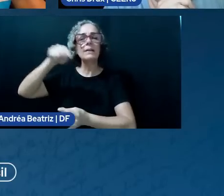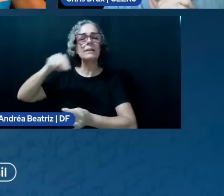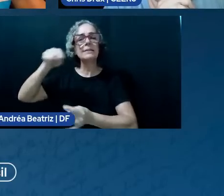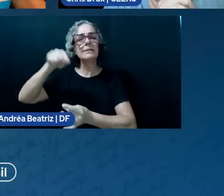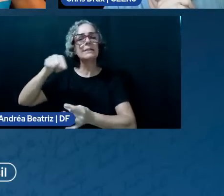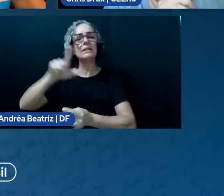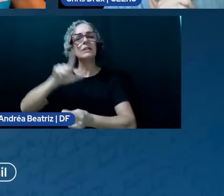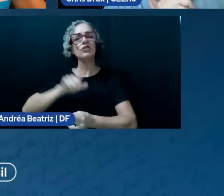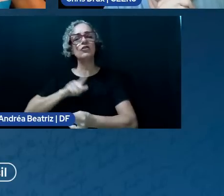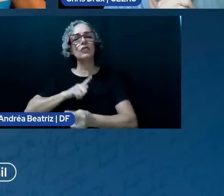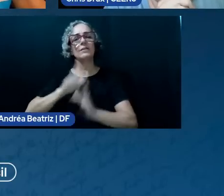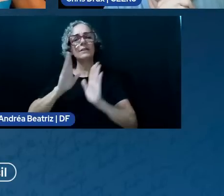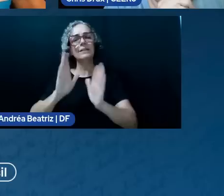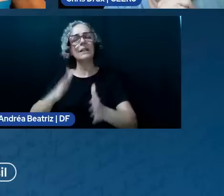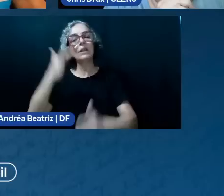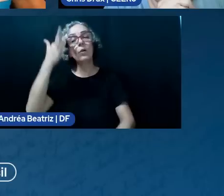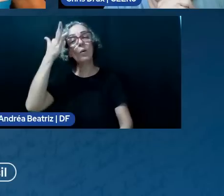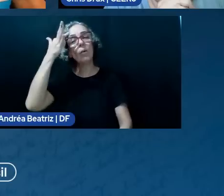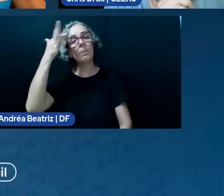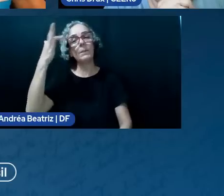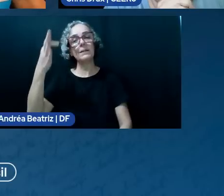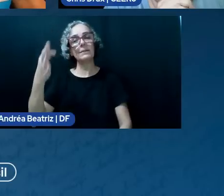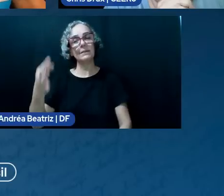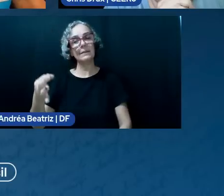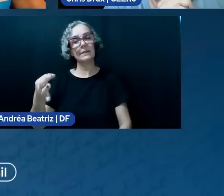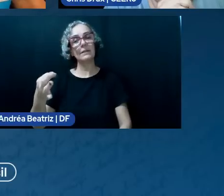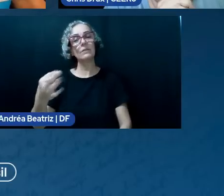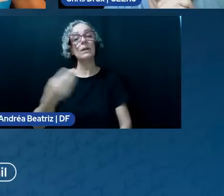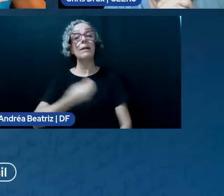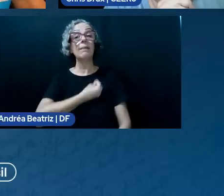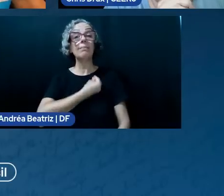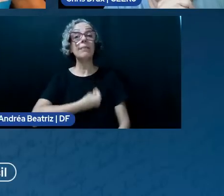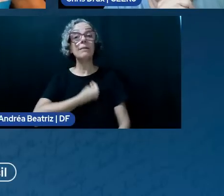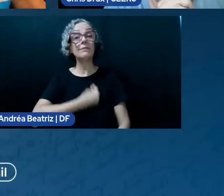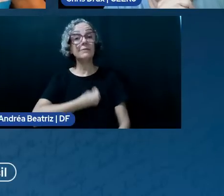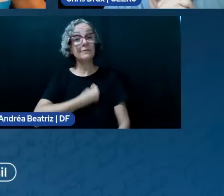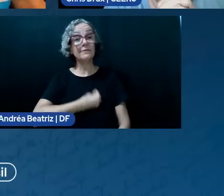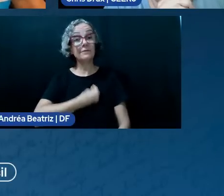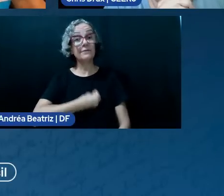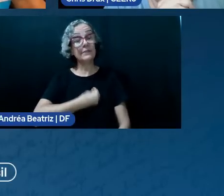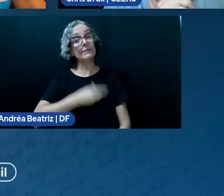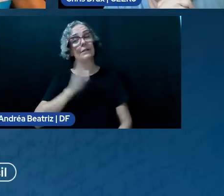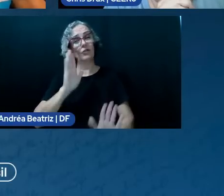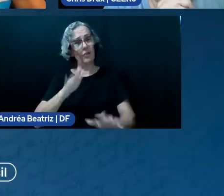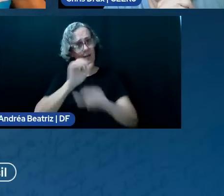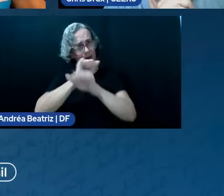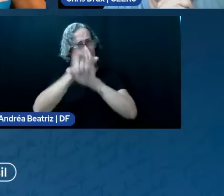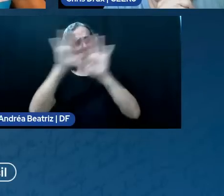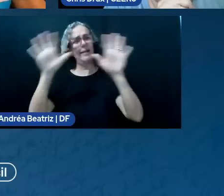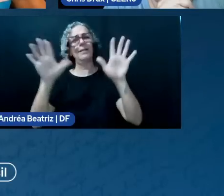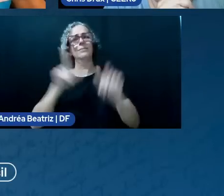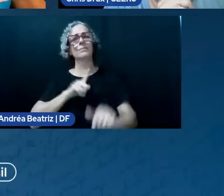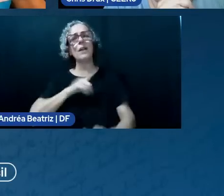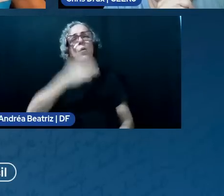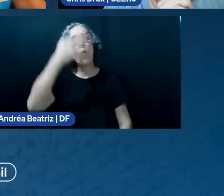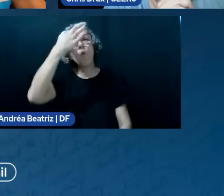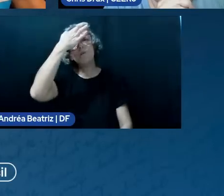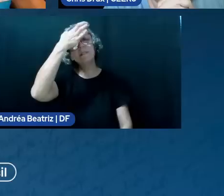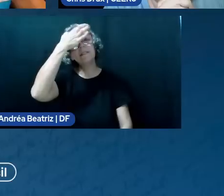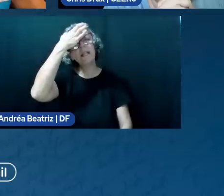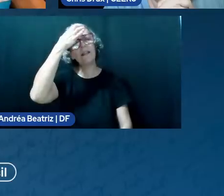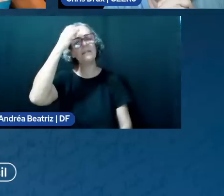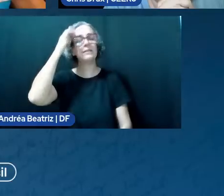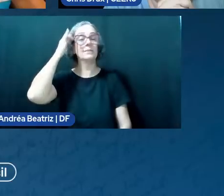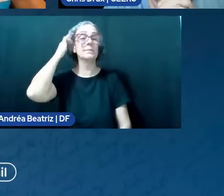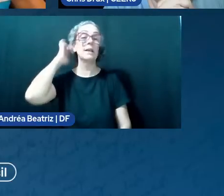certa compreensão da vida, uma compreensão maior, que já têm uma certa consciência. Esses,